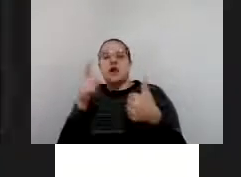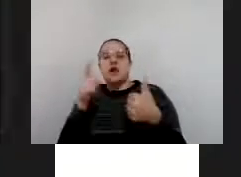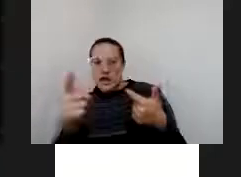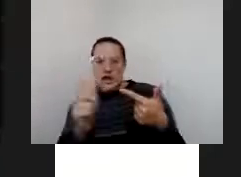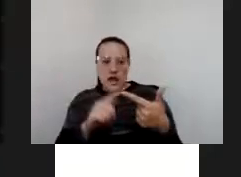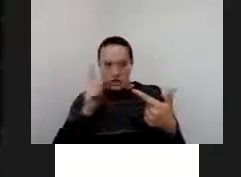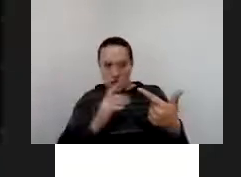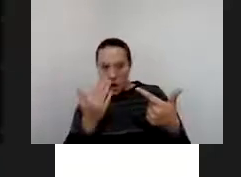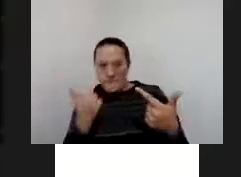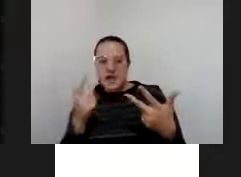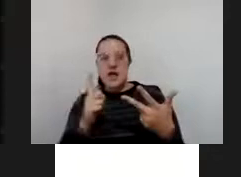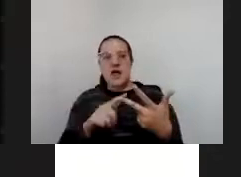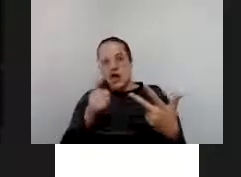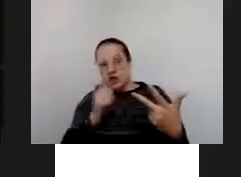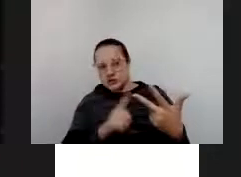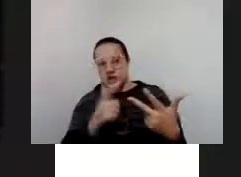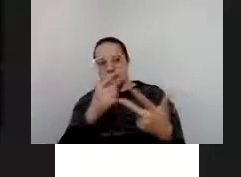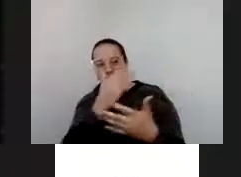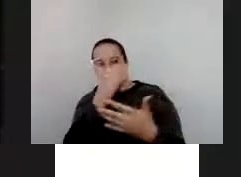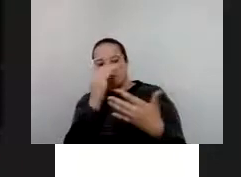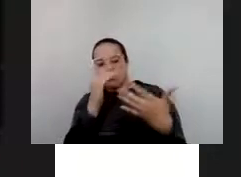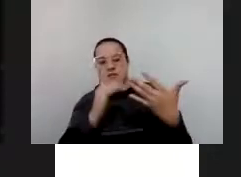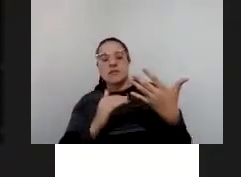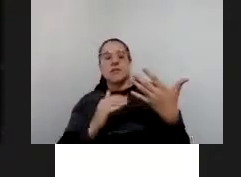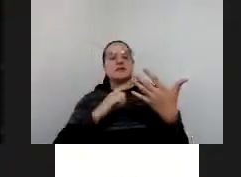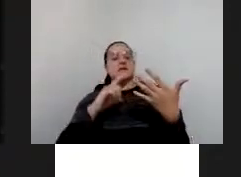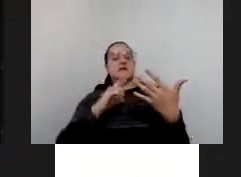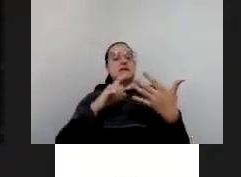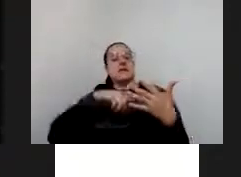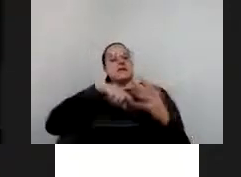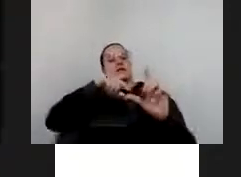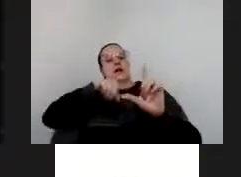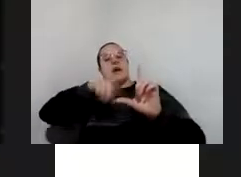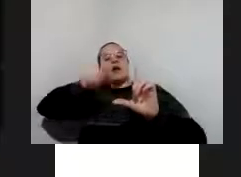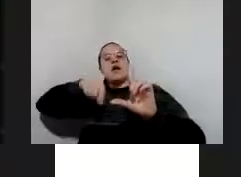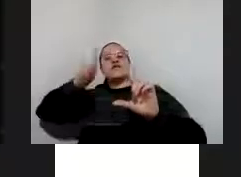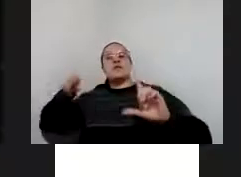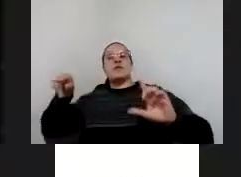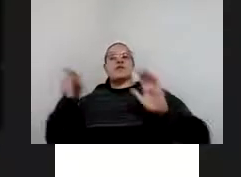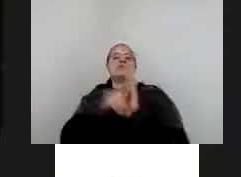alimentar, de a pessoa poder fazer algumas coisas. Então, existe uma pontuação para justamente